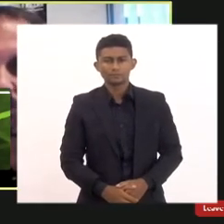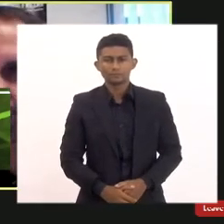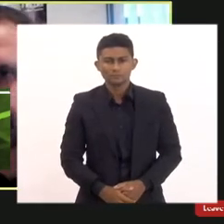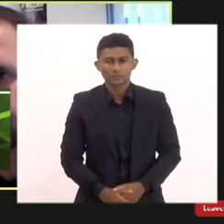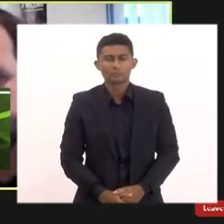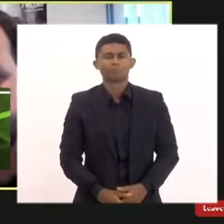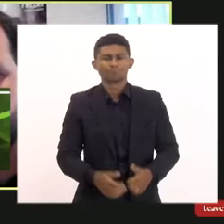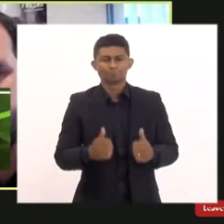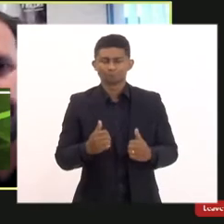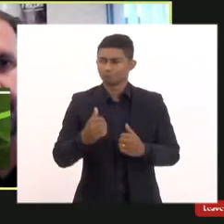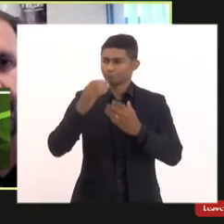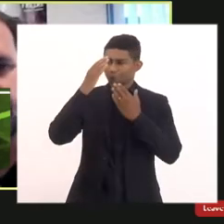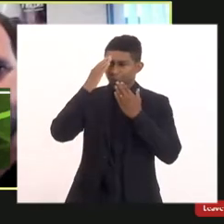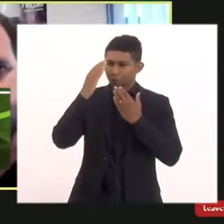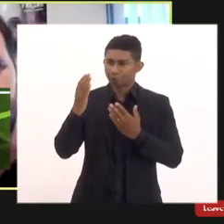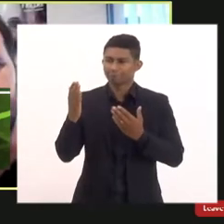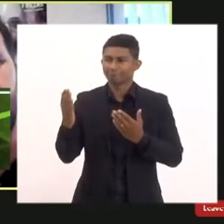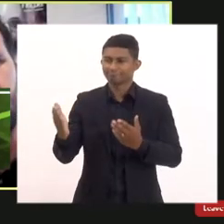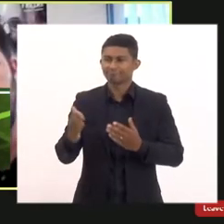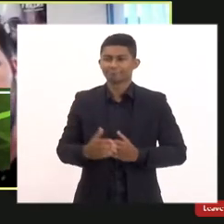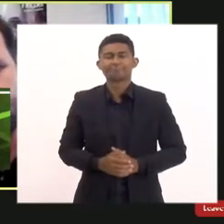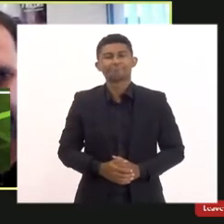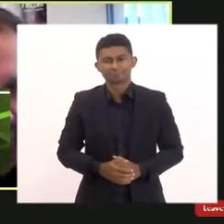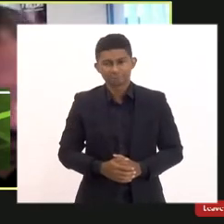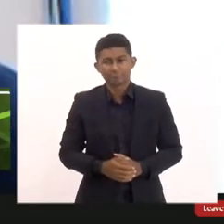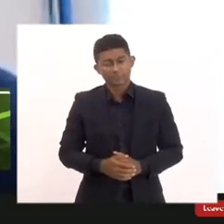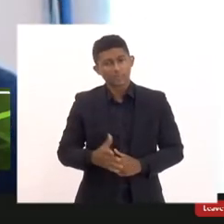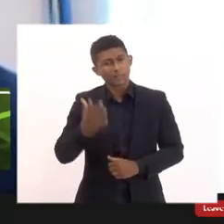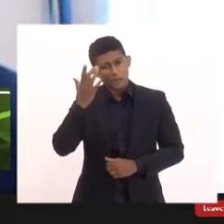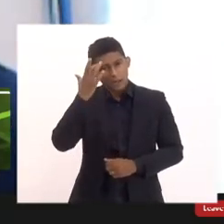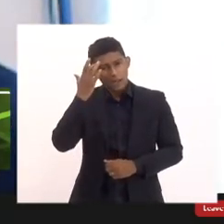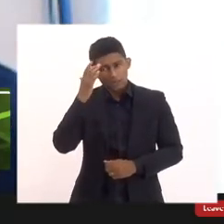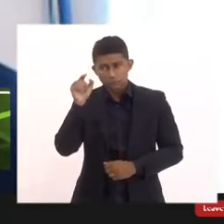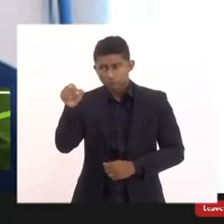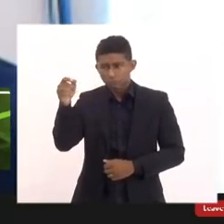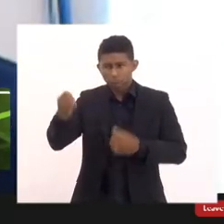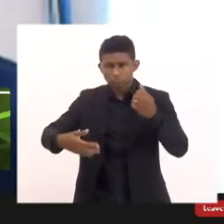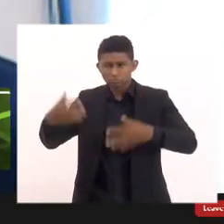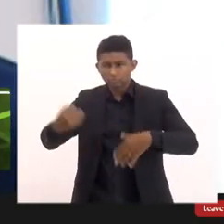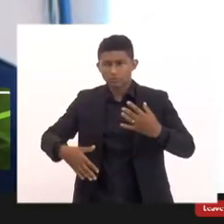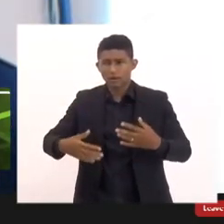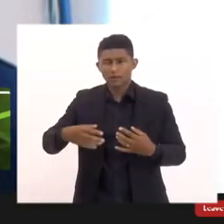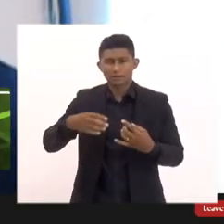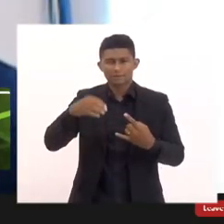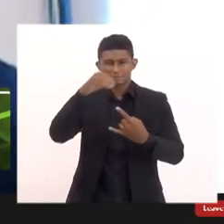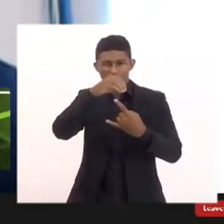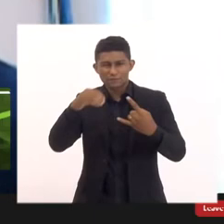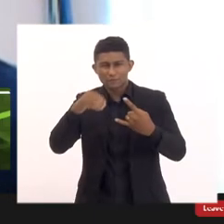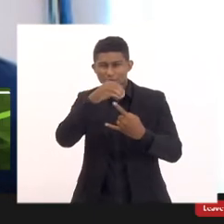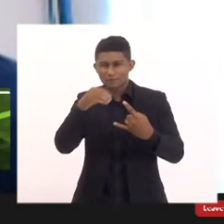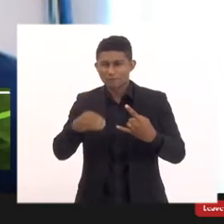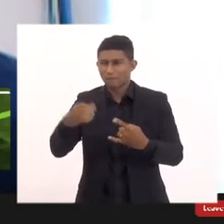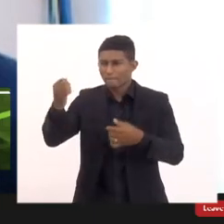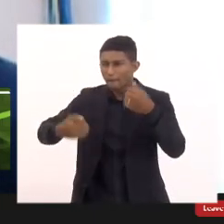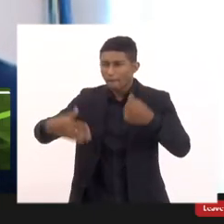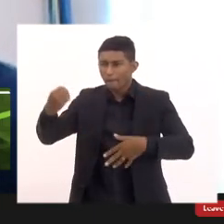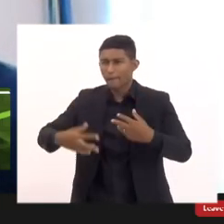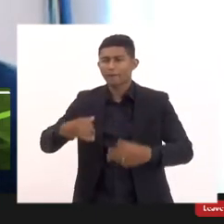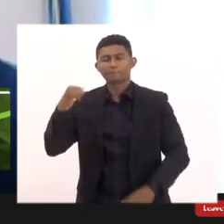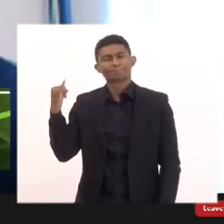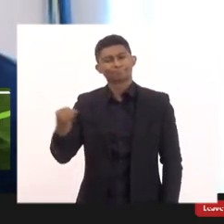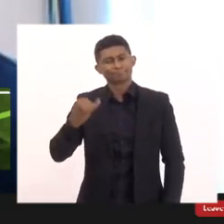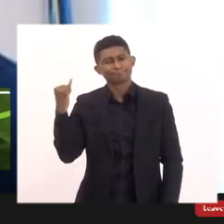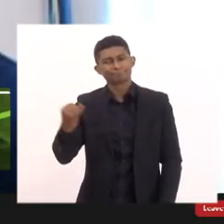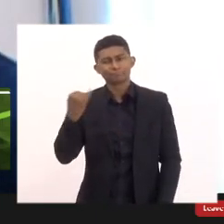Obrigado, doutor Armando. Acho que é importante também a gente ouvir aí como a Fiocruz está analisando isso.